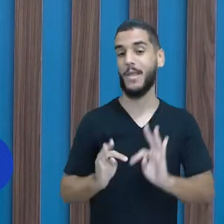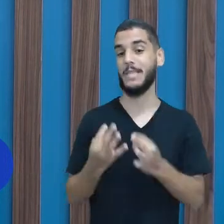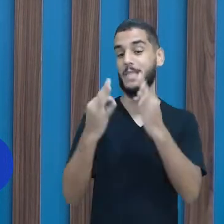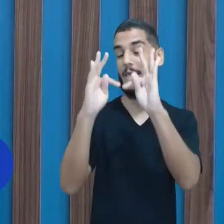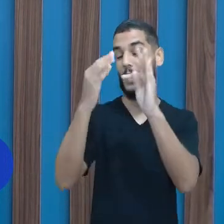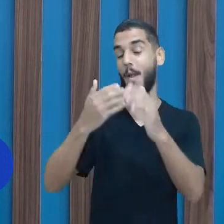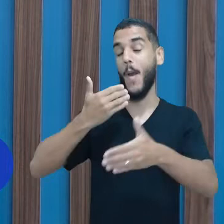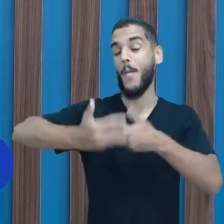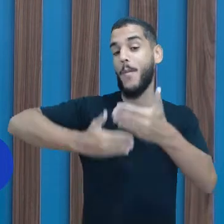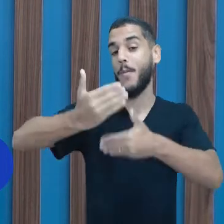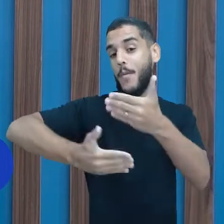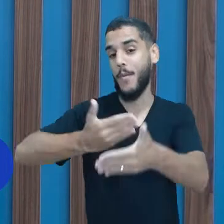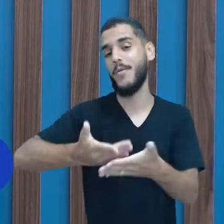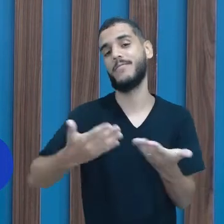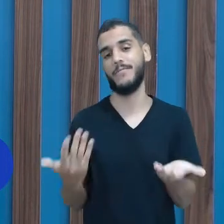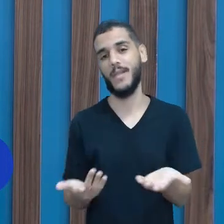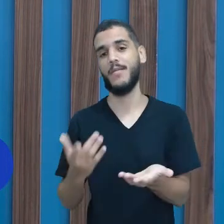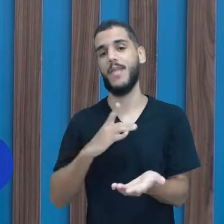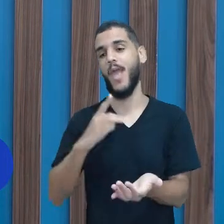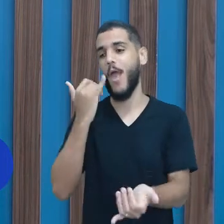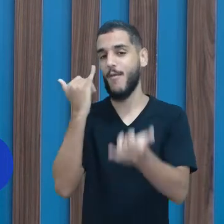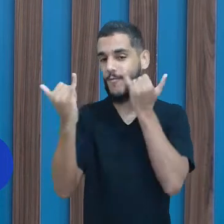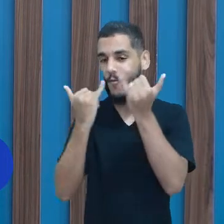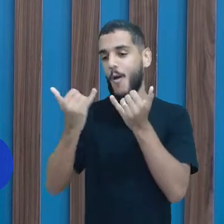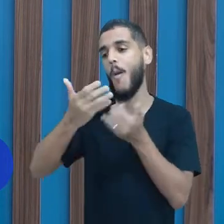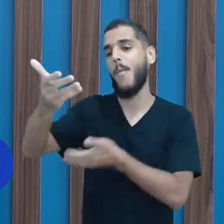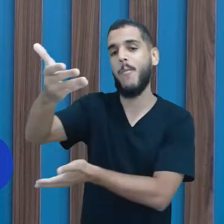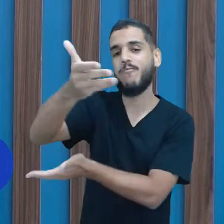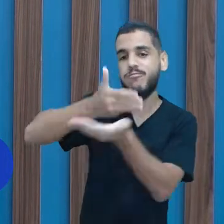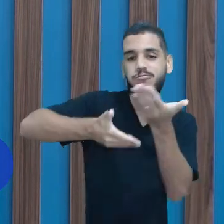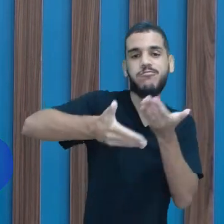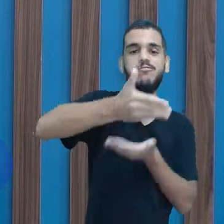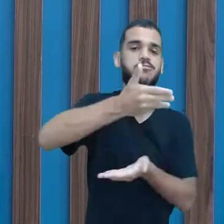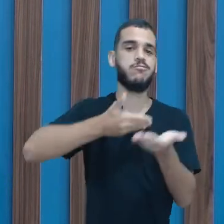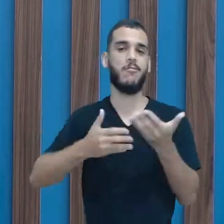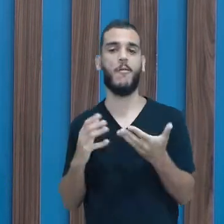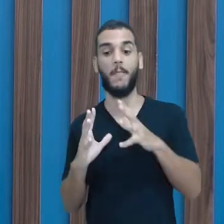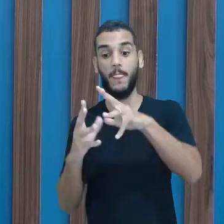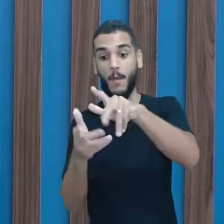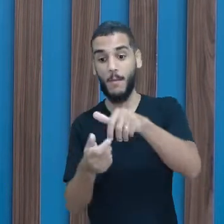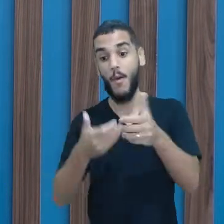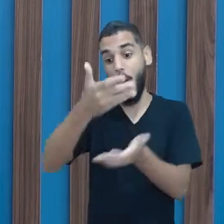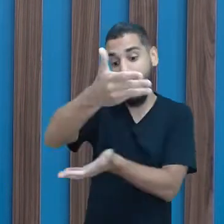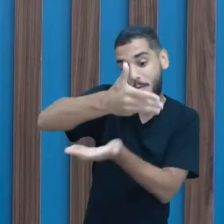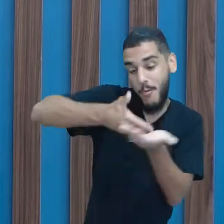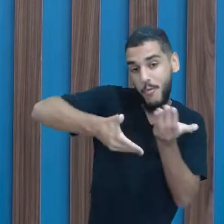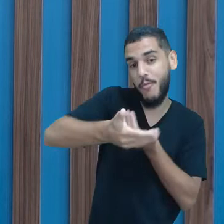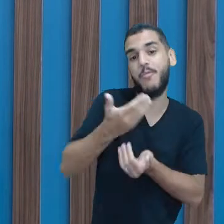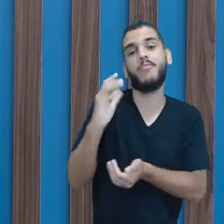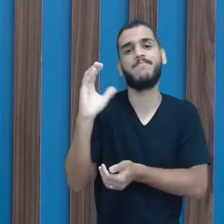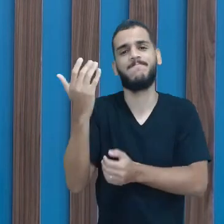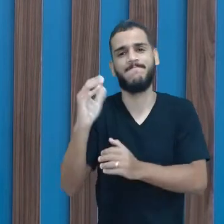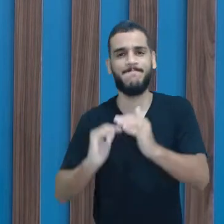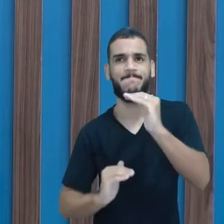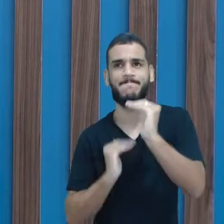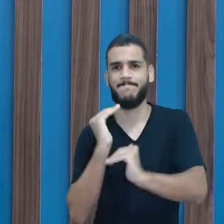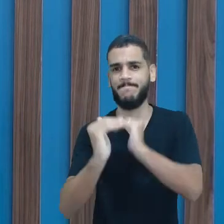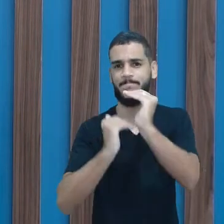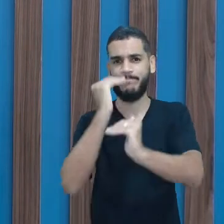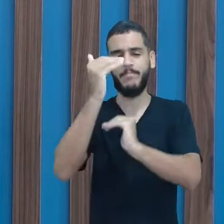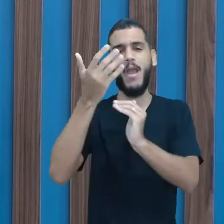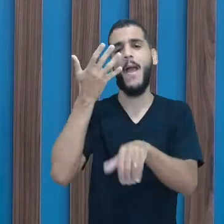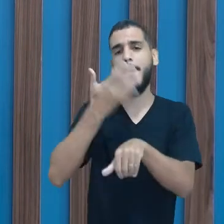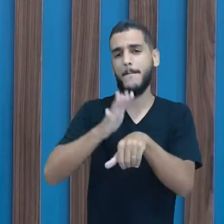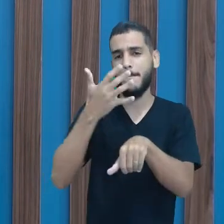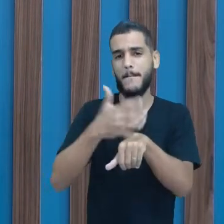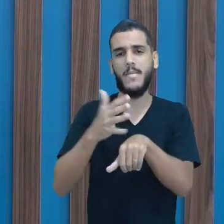questão da dinâmica, da troca de informações mais rápidas, né? O que é a internet, a ciência se desenvolvendo, né? Novas